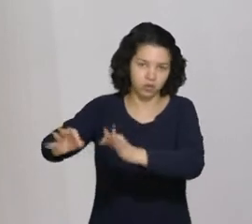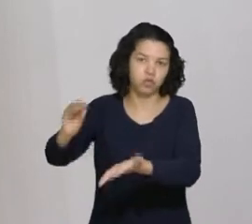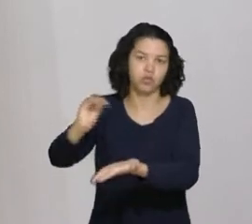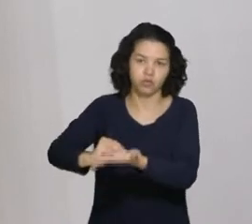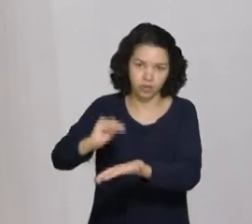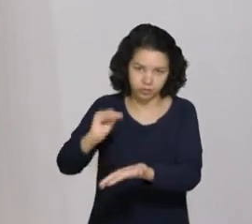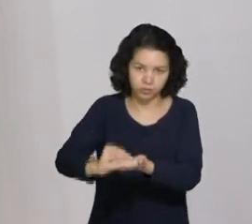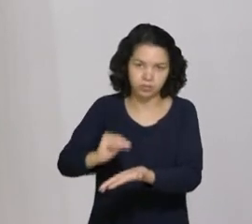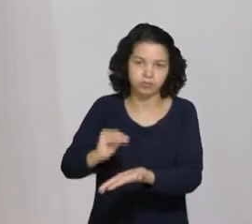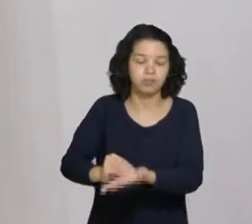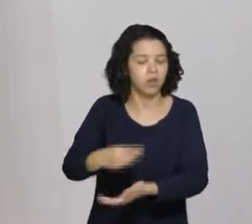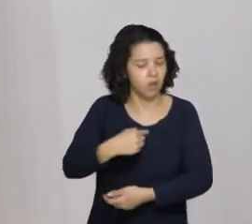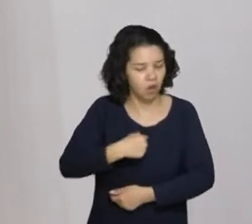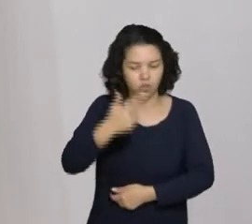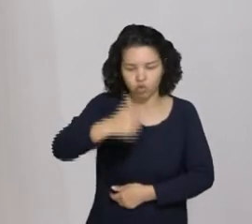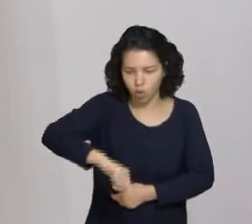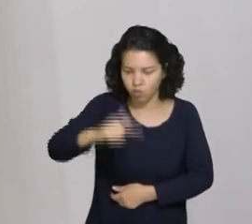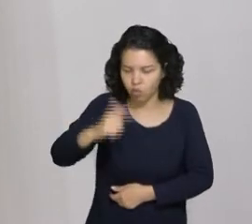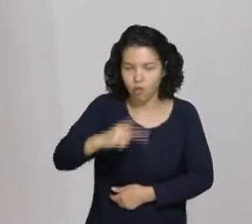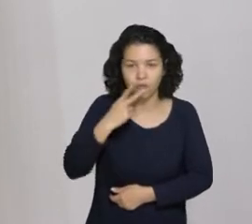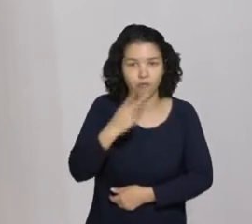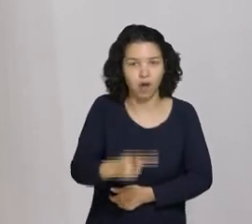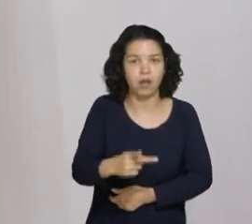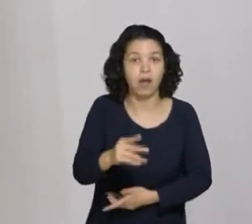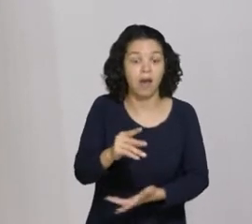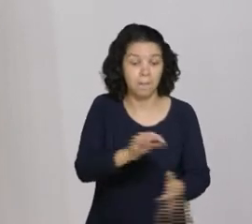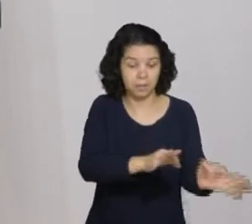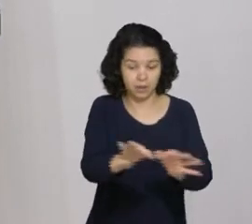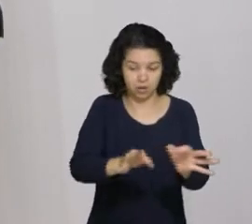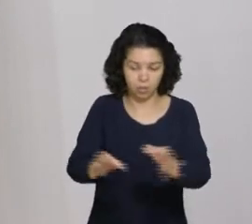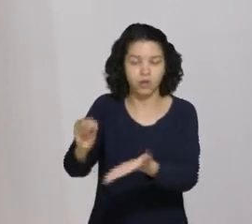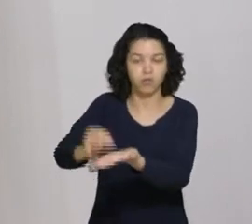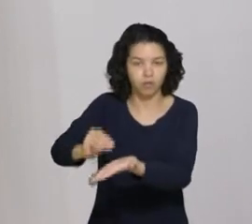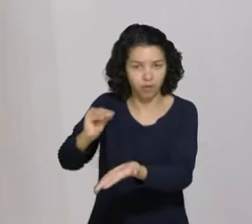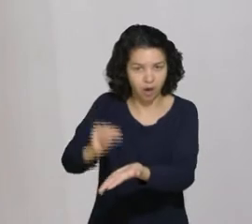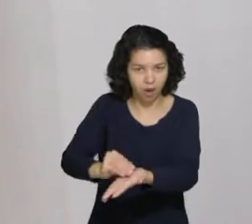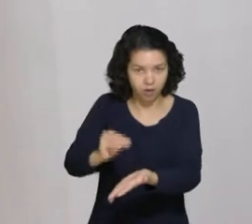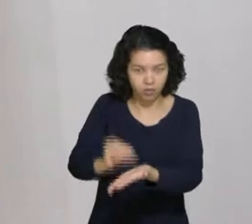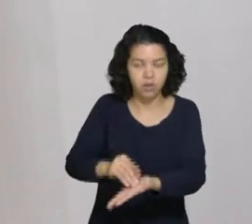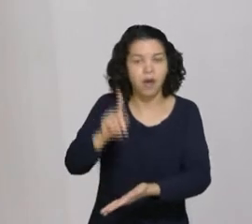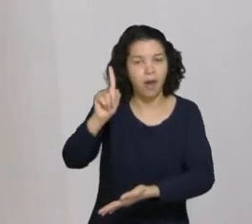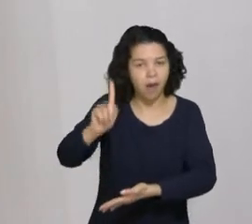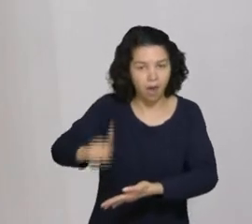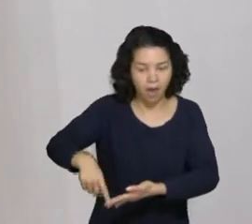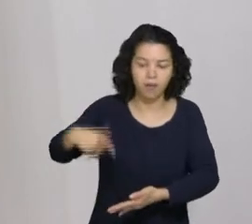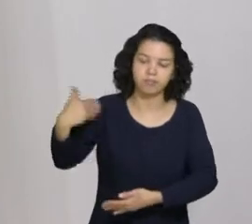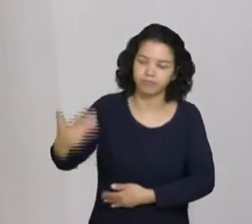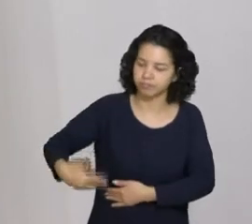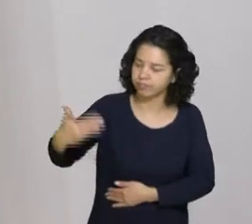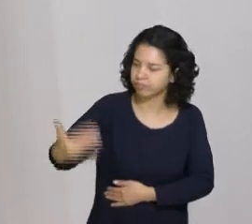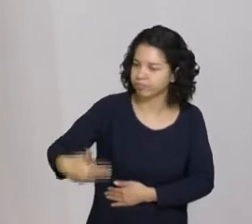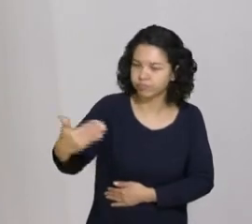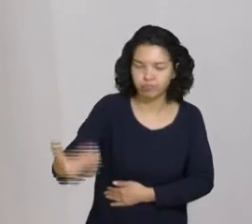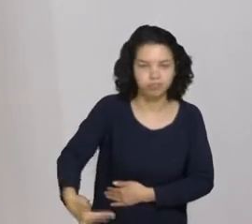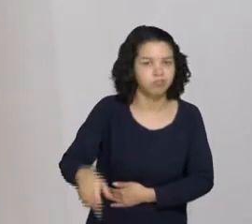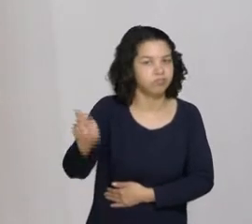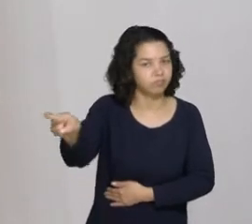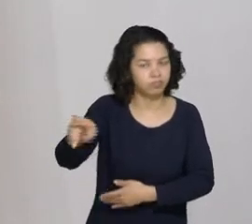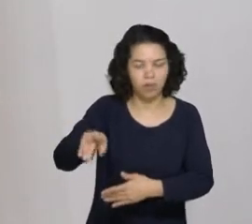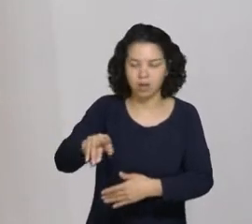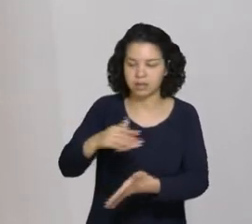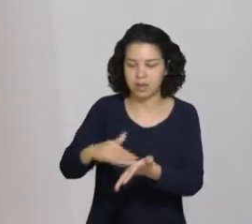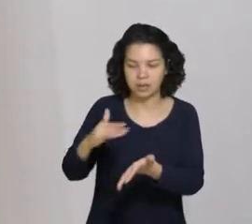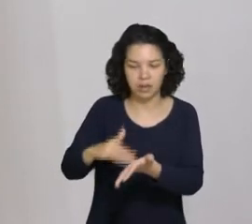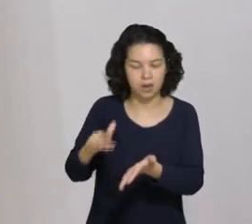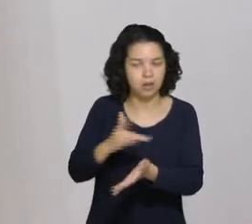que a falta de planejamento se tornou um modelo de gestão na Secretaria de Saúde eu tenho alertado em